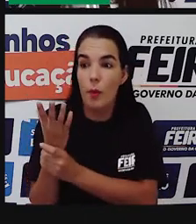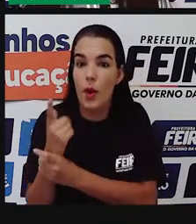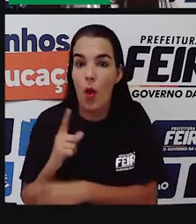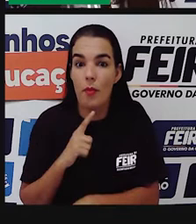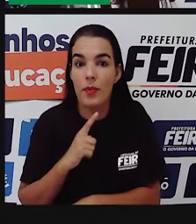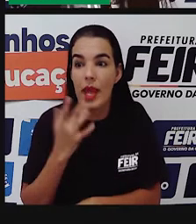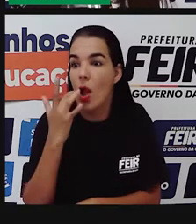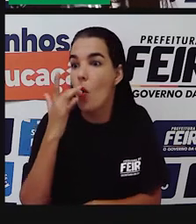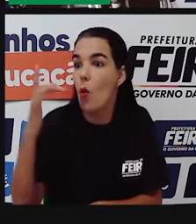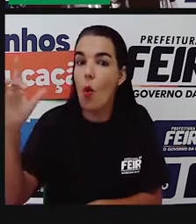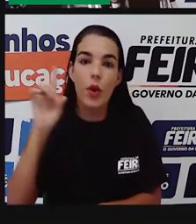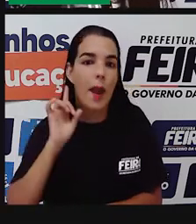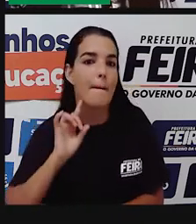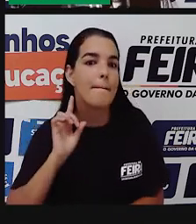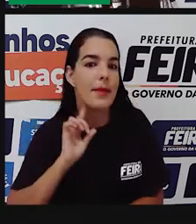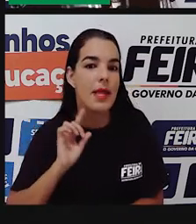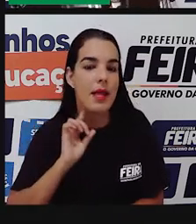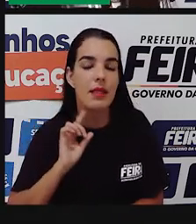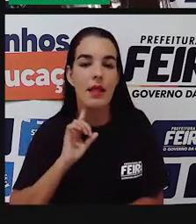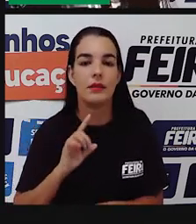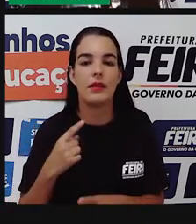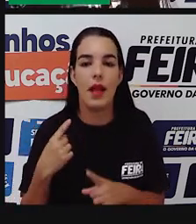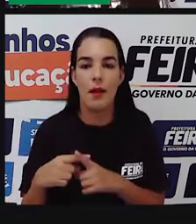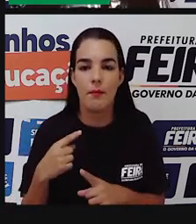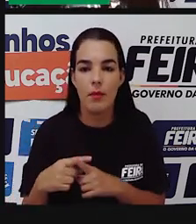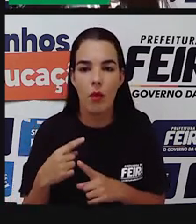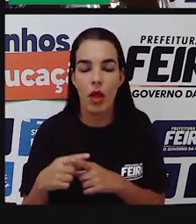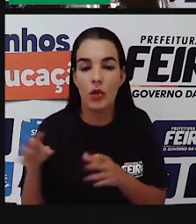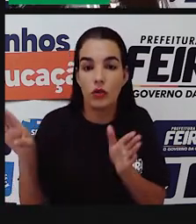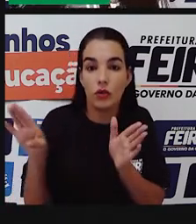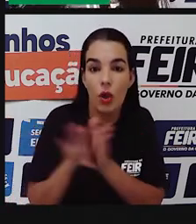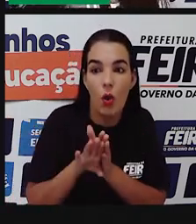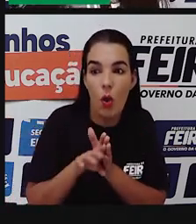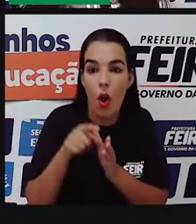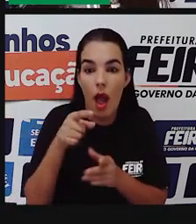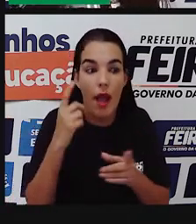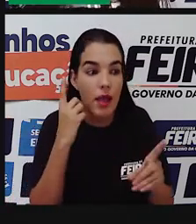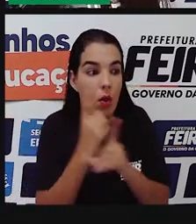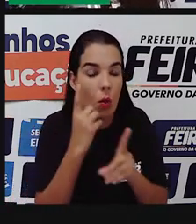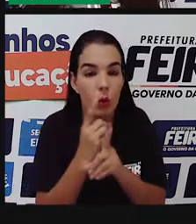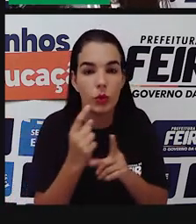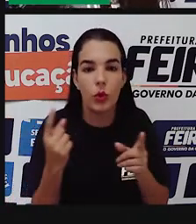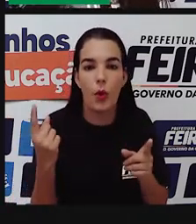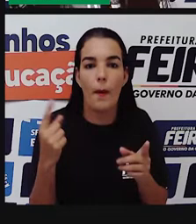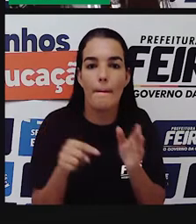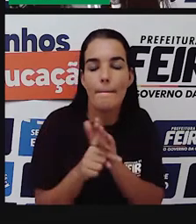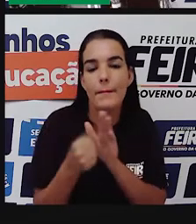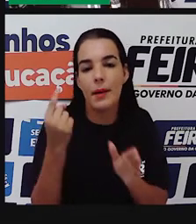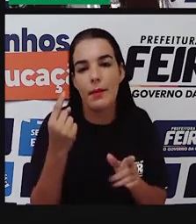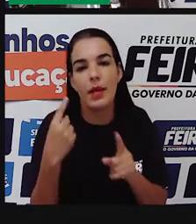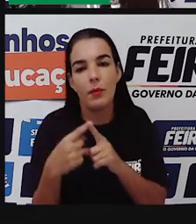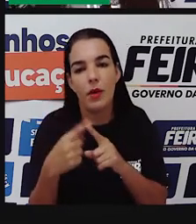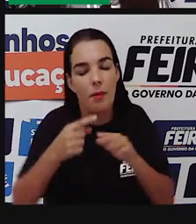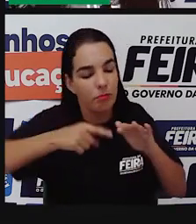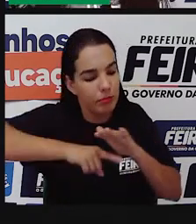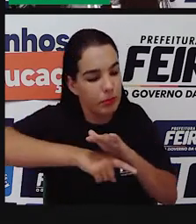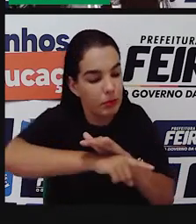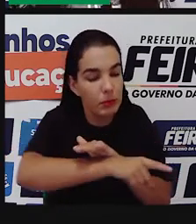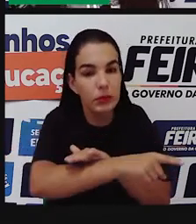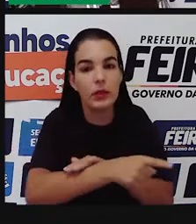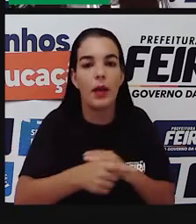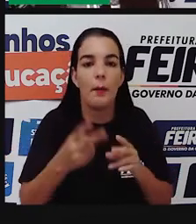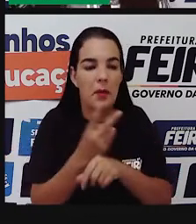forasteiros que vieram até o local das minas para poder explorar esse